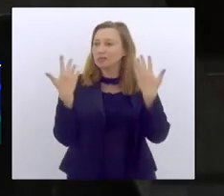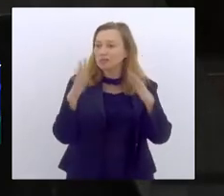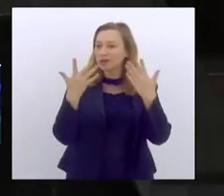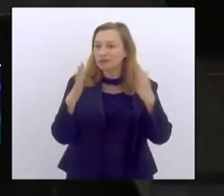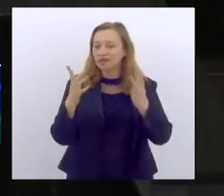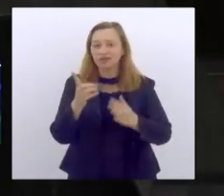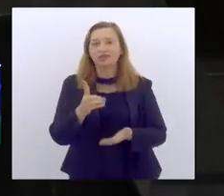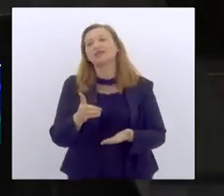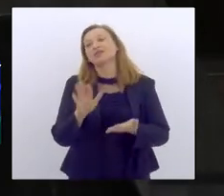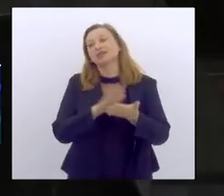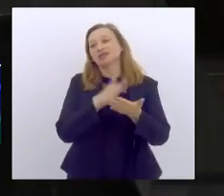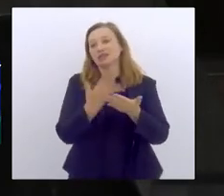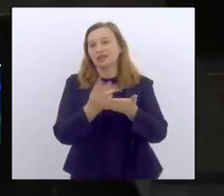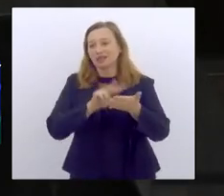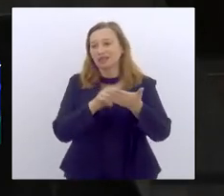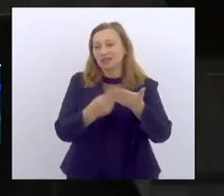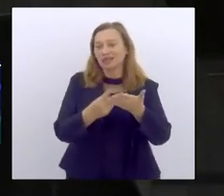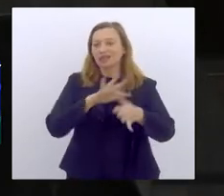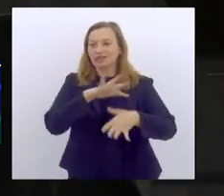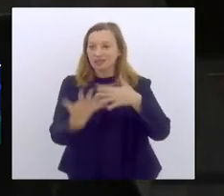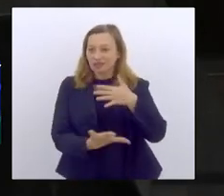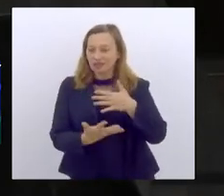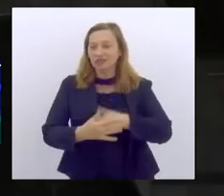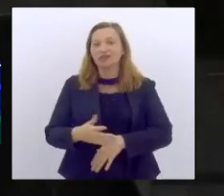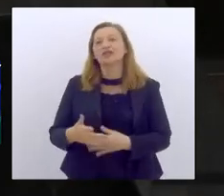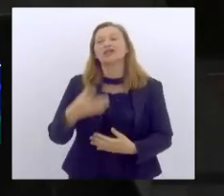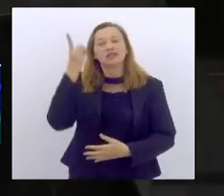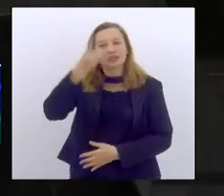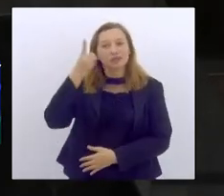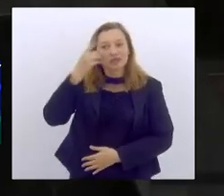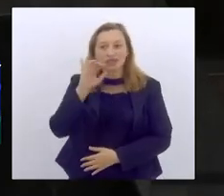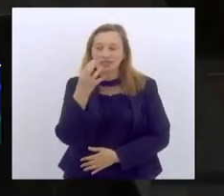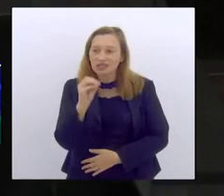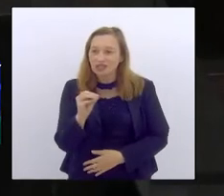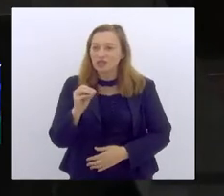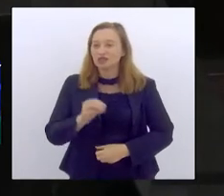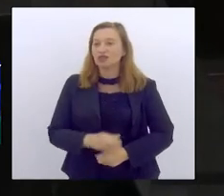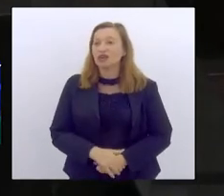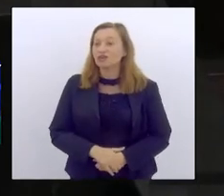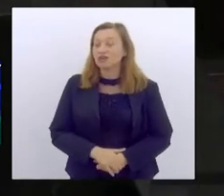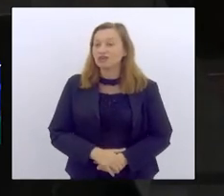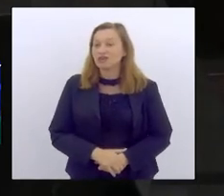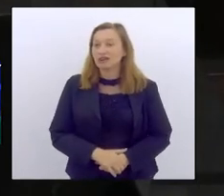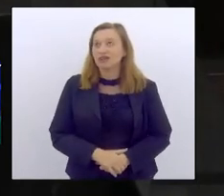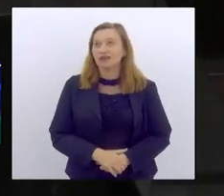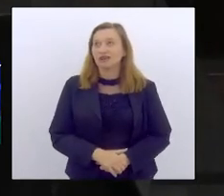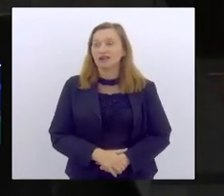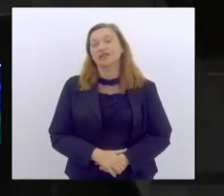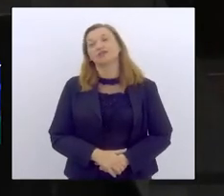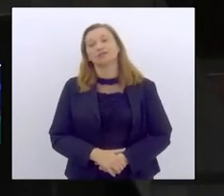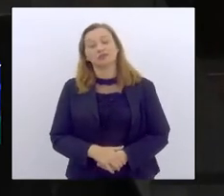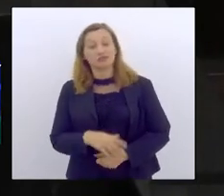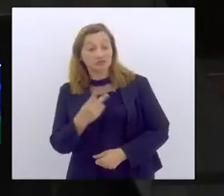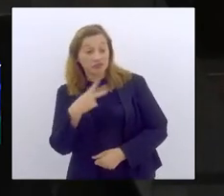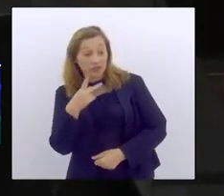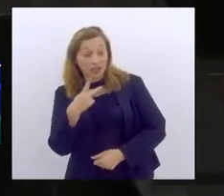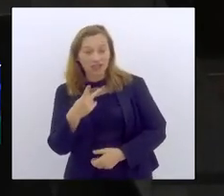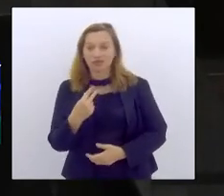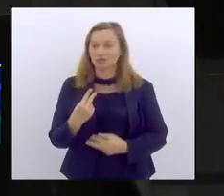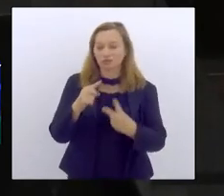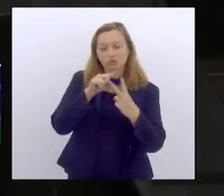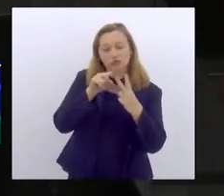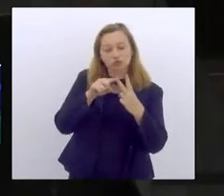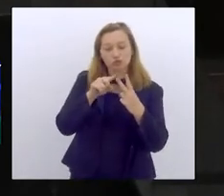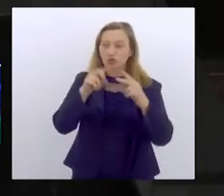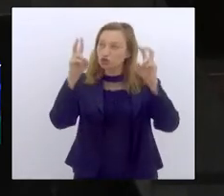intérprete da língua brasileira de sinais Deputado Sérgio lugar que eu quero em primeiro lugar ao abordar os